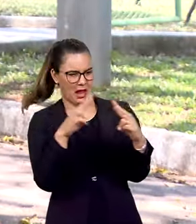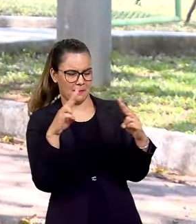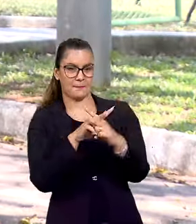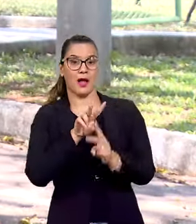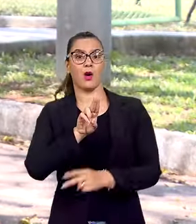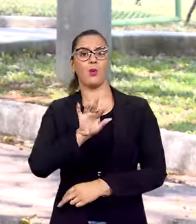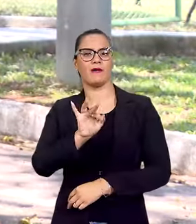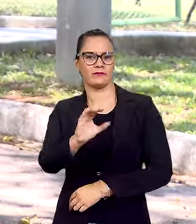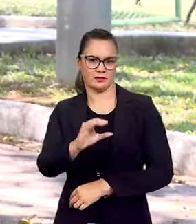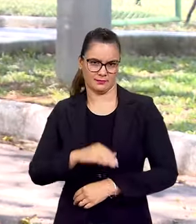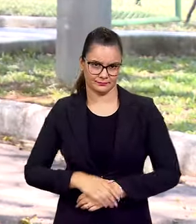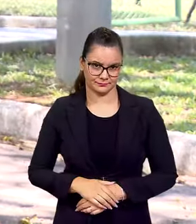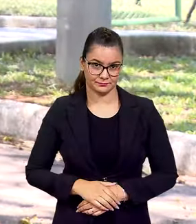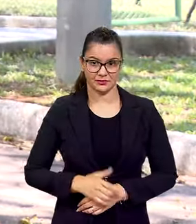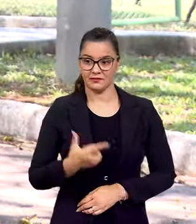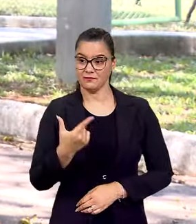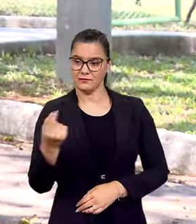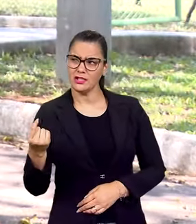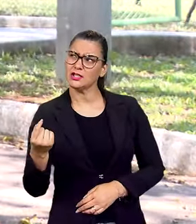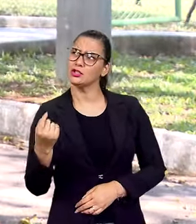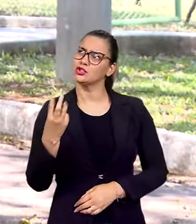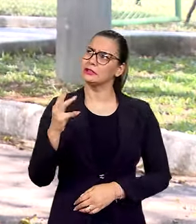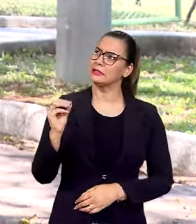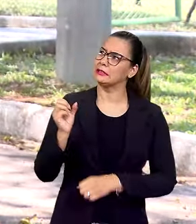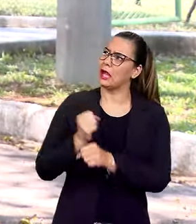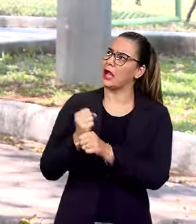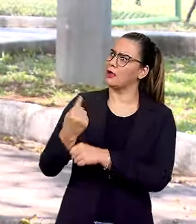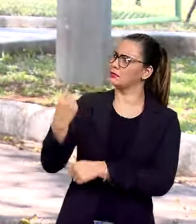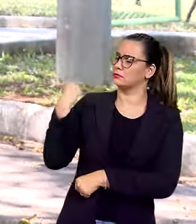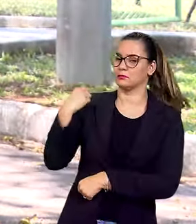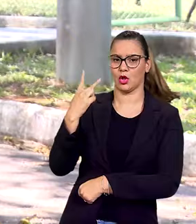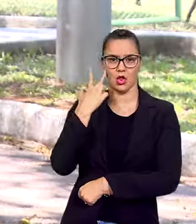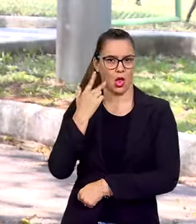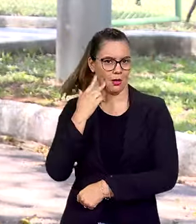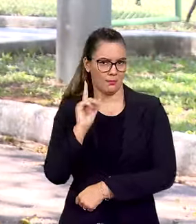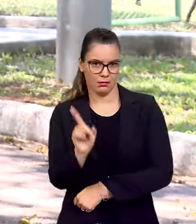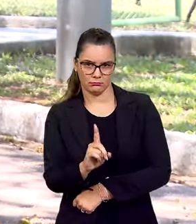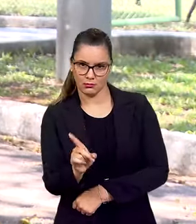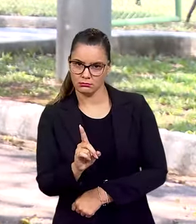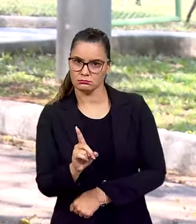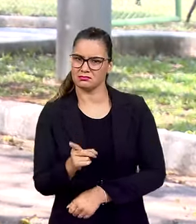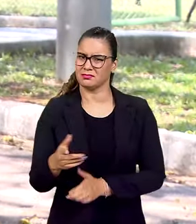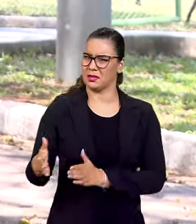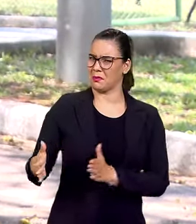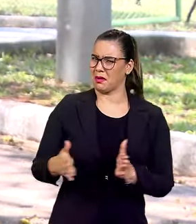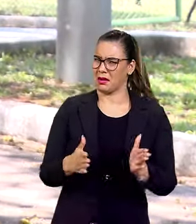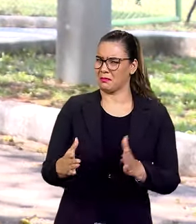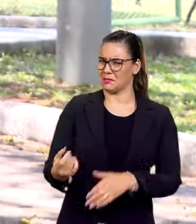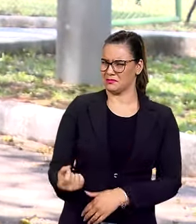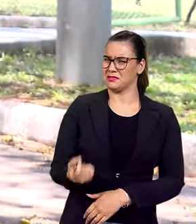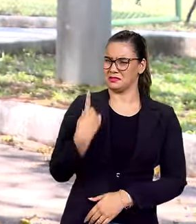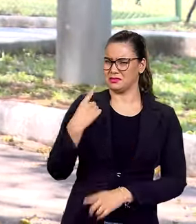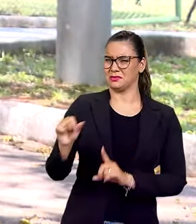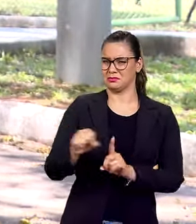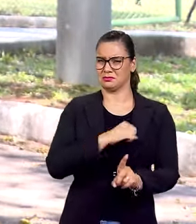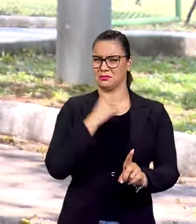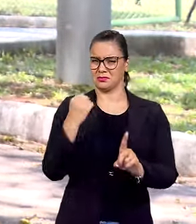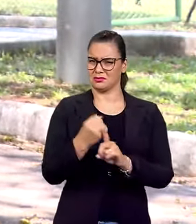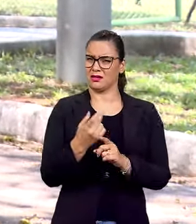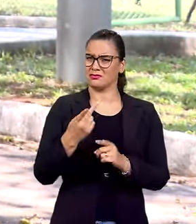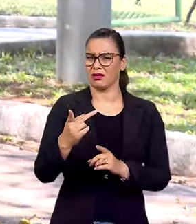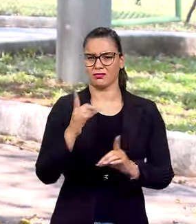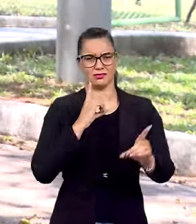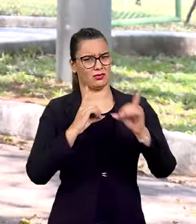da pancadaria do UFC. 20, 30 anos atrás, isso não era normal. E é um caminho meio esquisito para